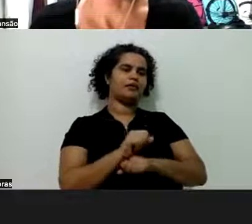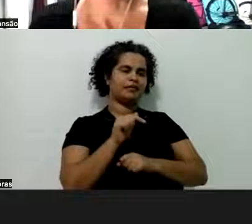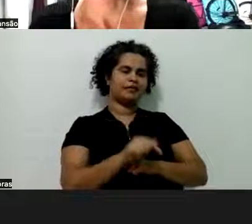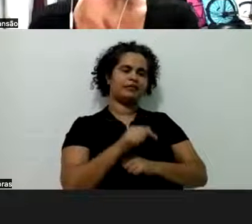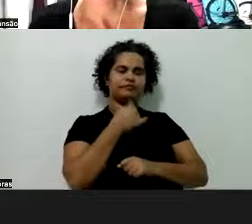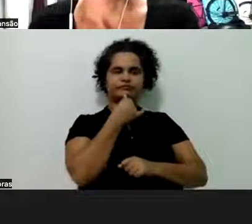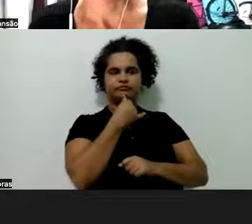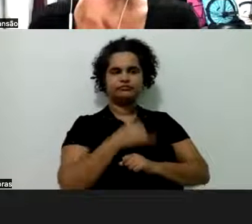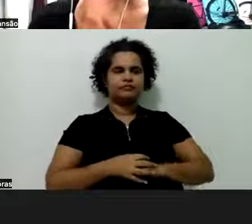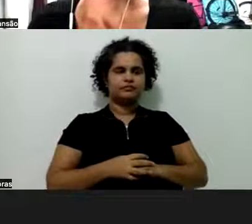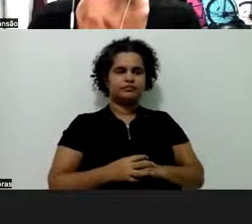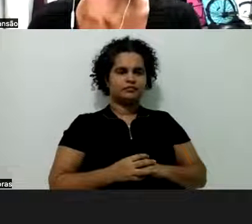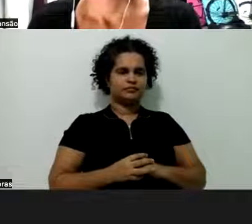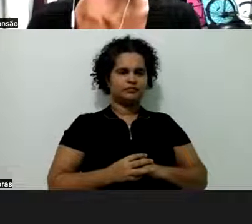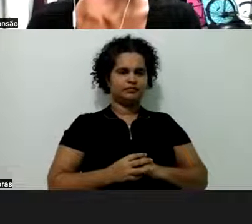infelizmente.